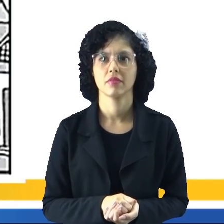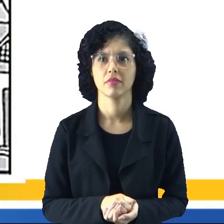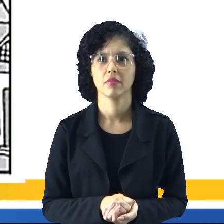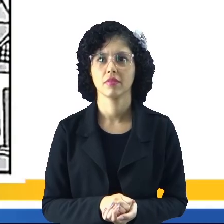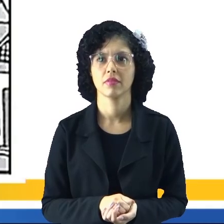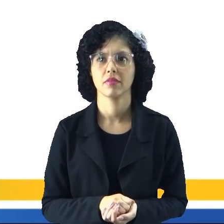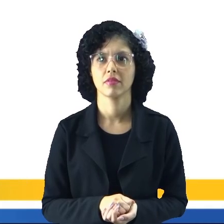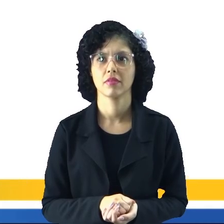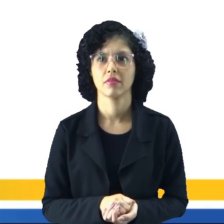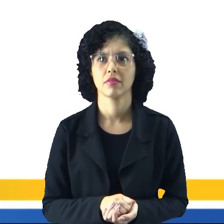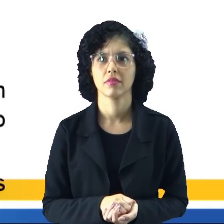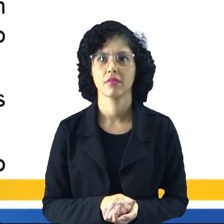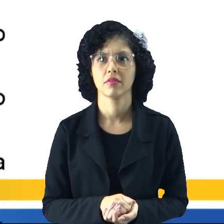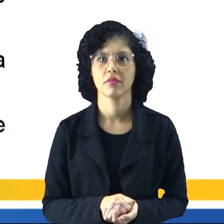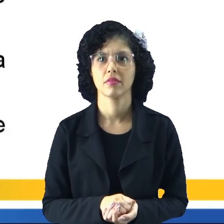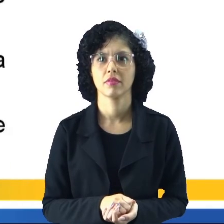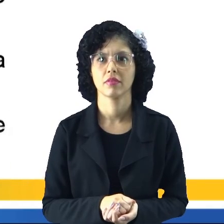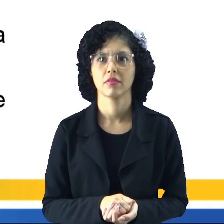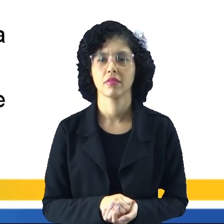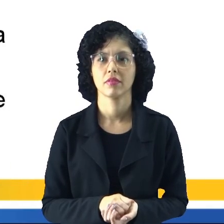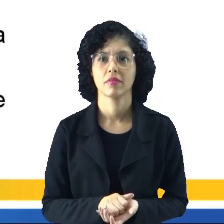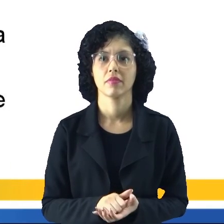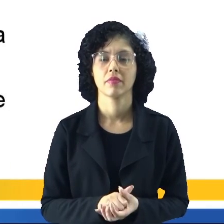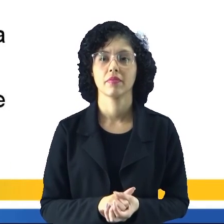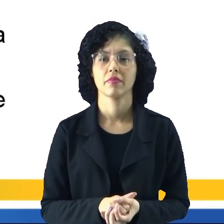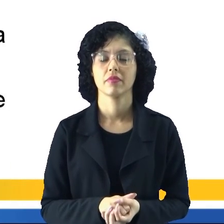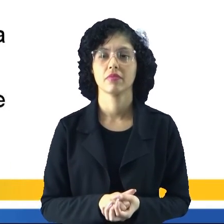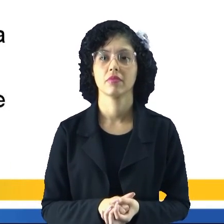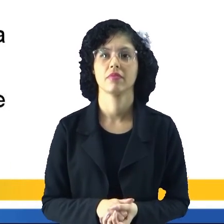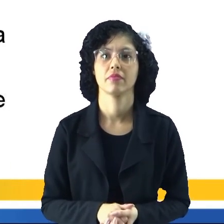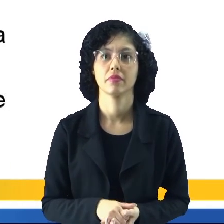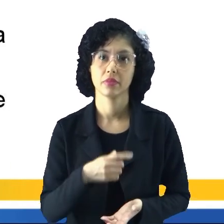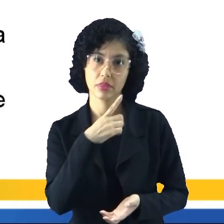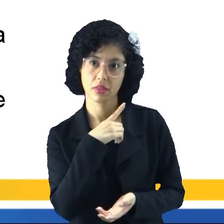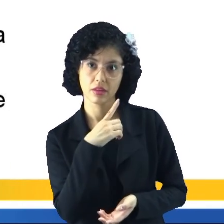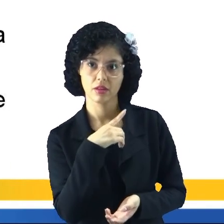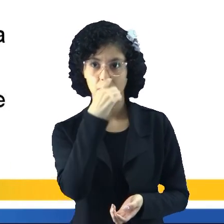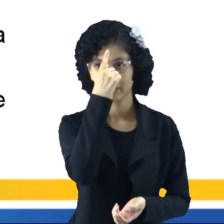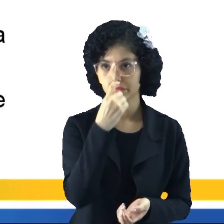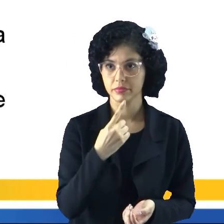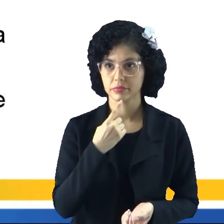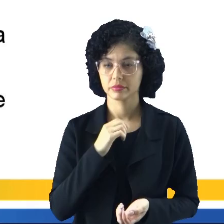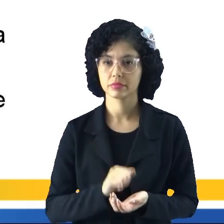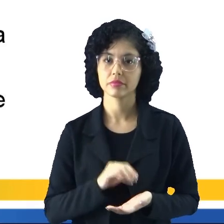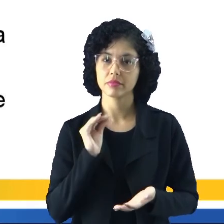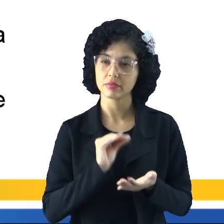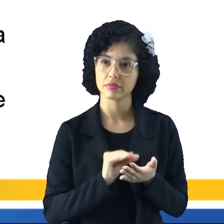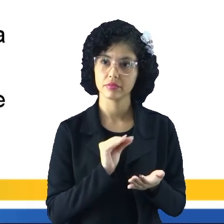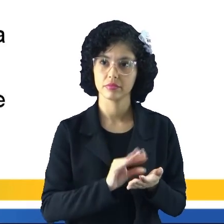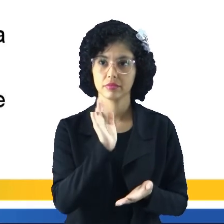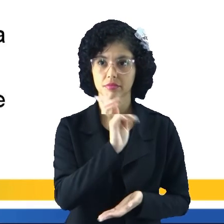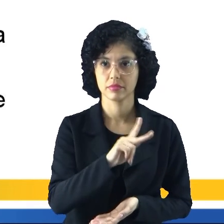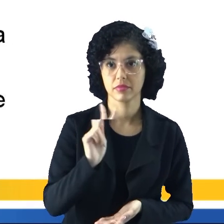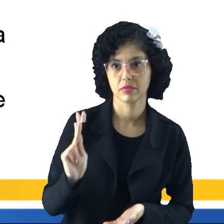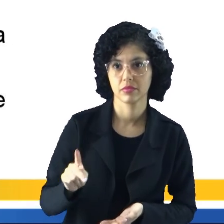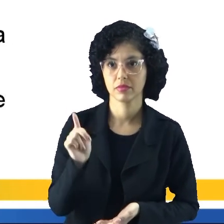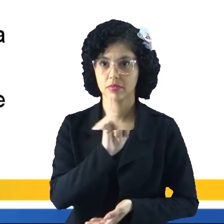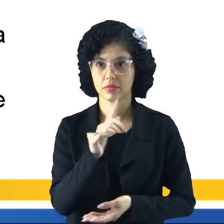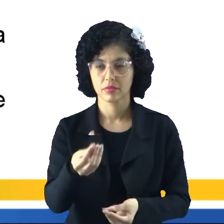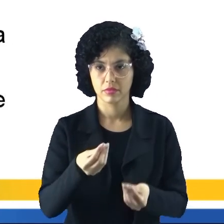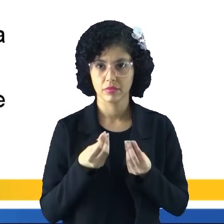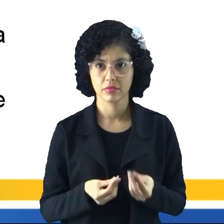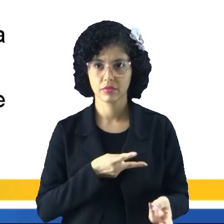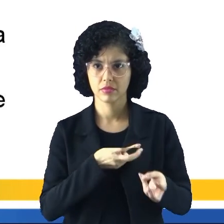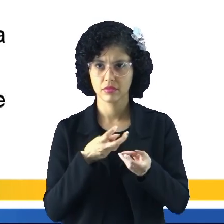até responde ela aqui, tá? Compõe um cenário irreal em que uma professora